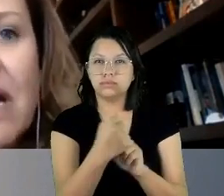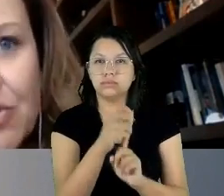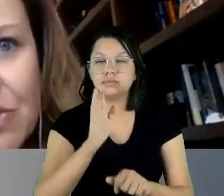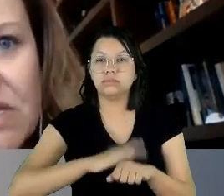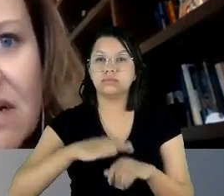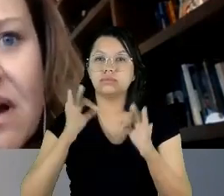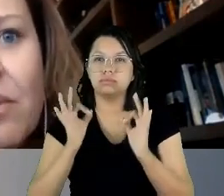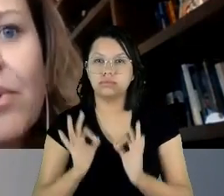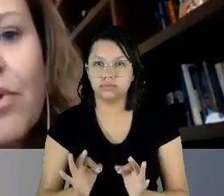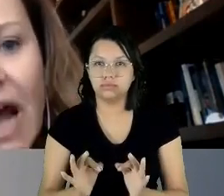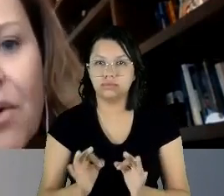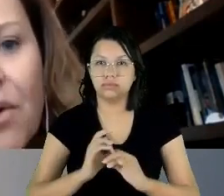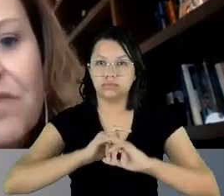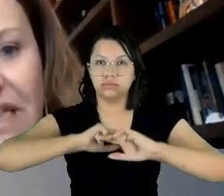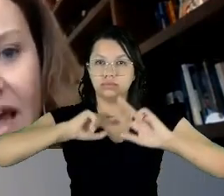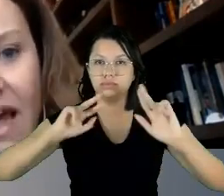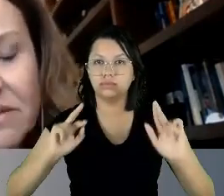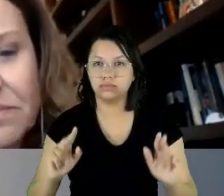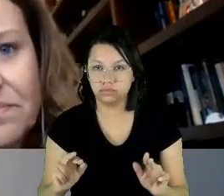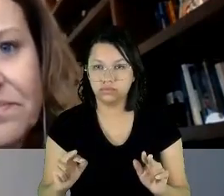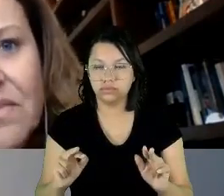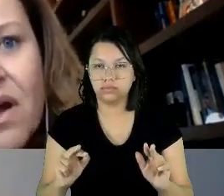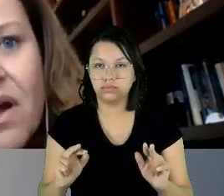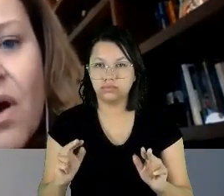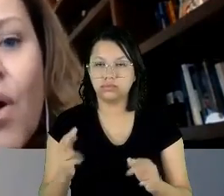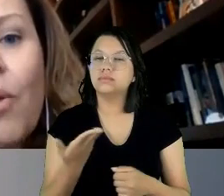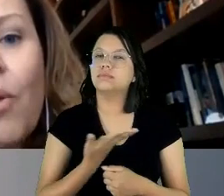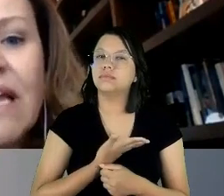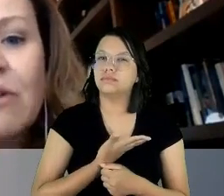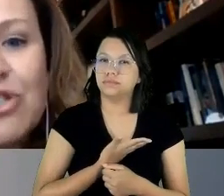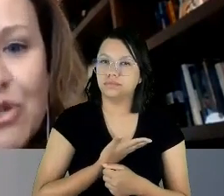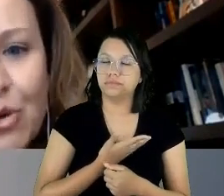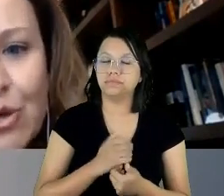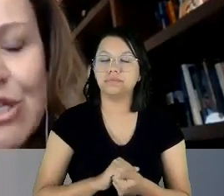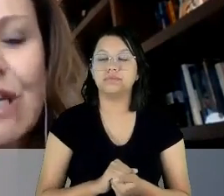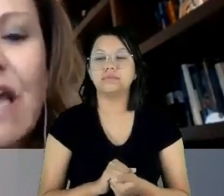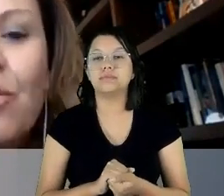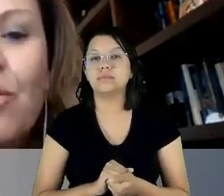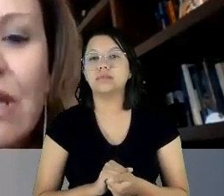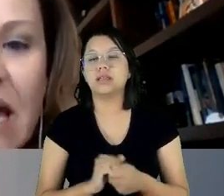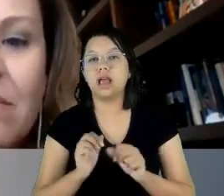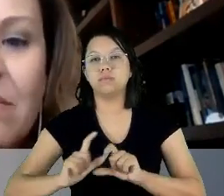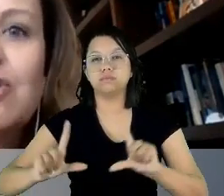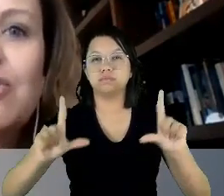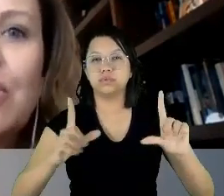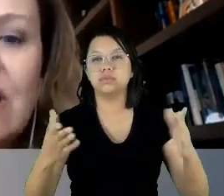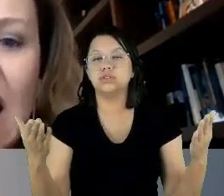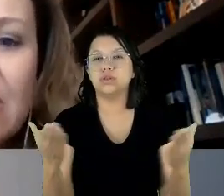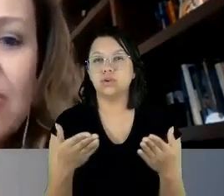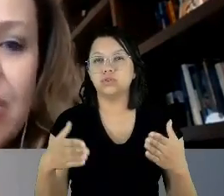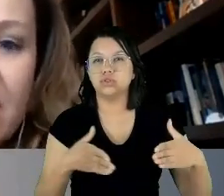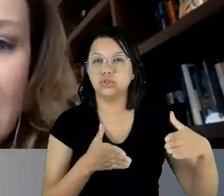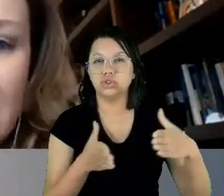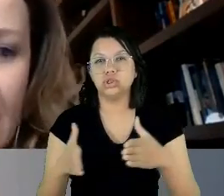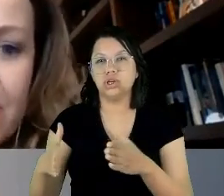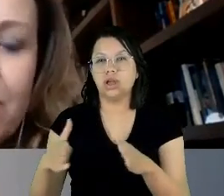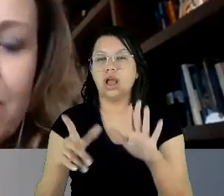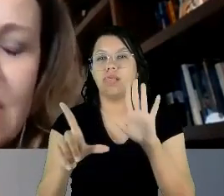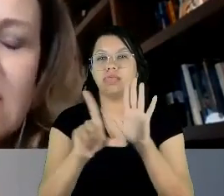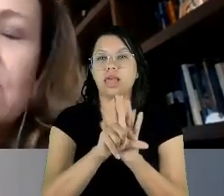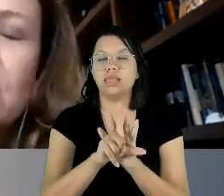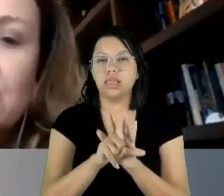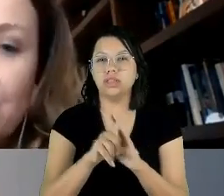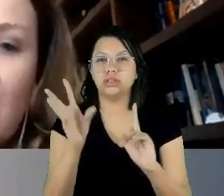sociedade mais justa, plural e fraterna. O painel de hoje tem como tema Jornada da Lei